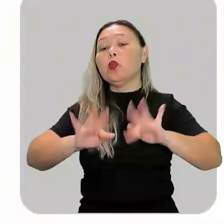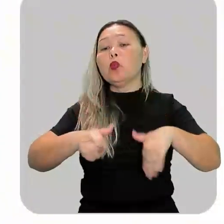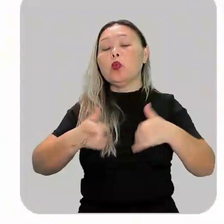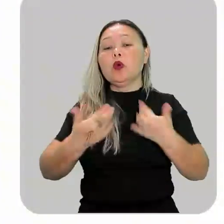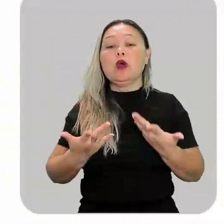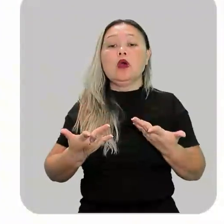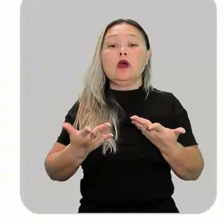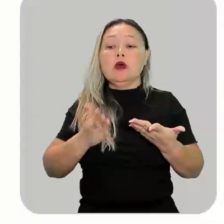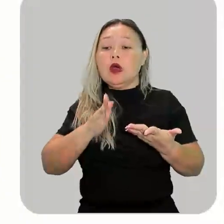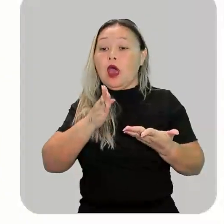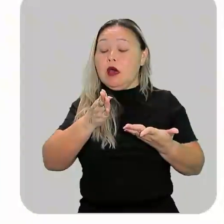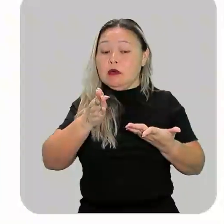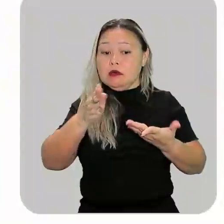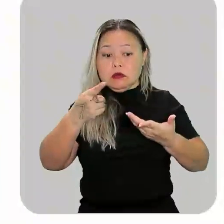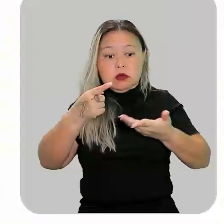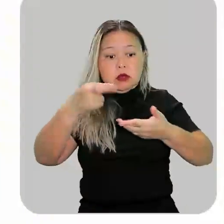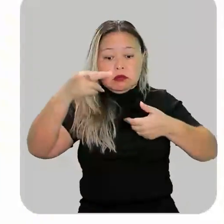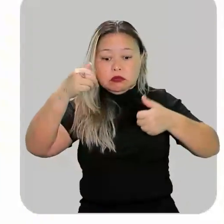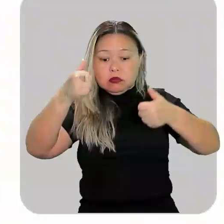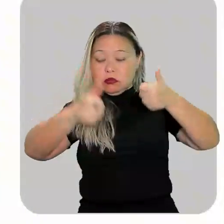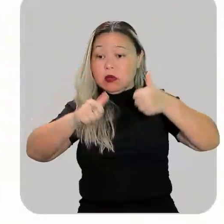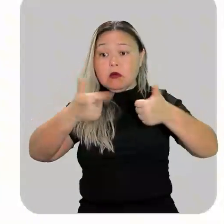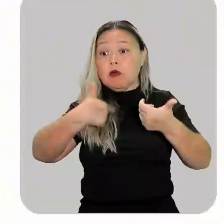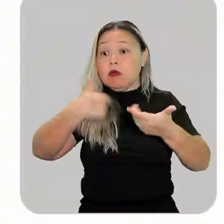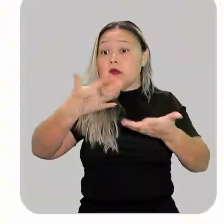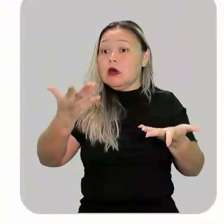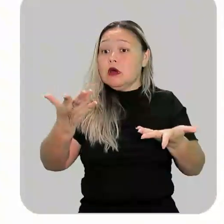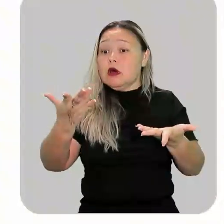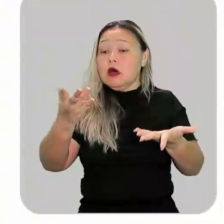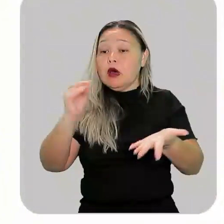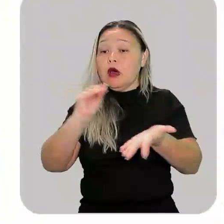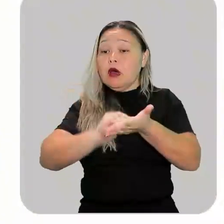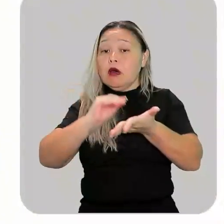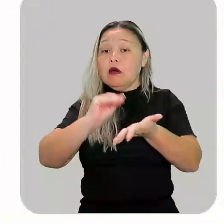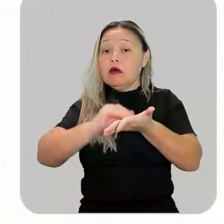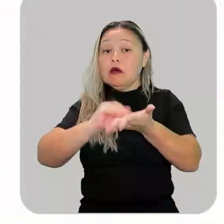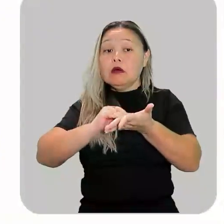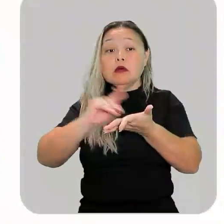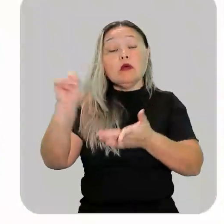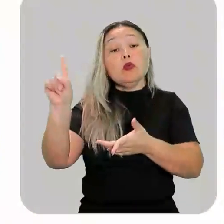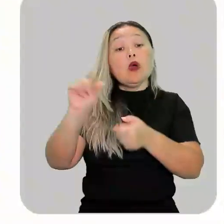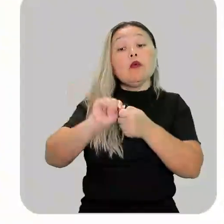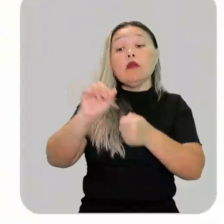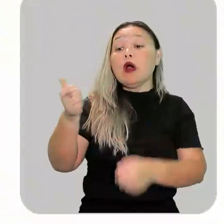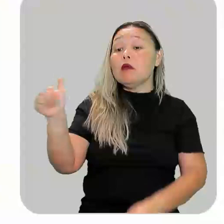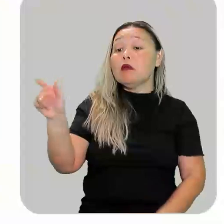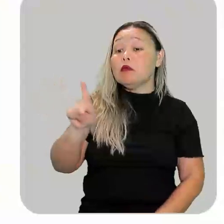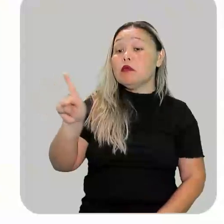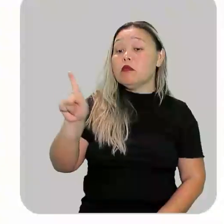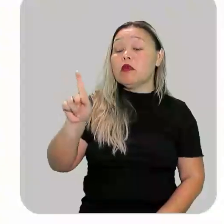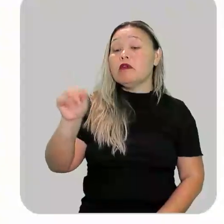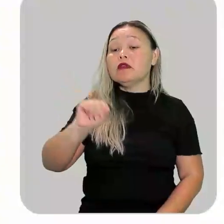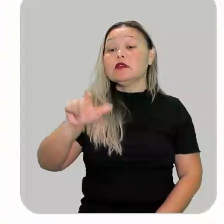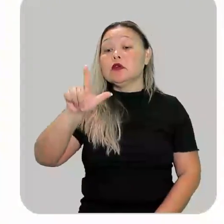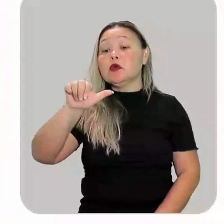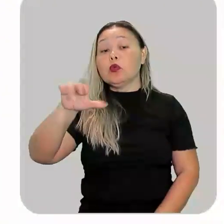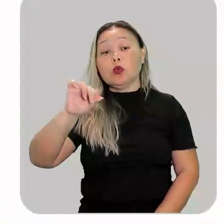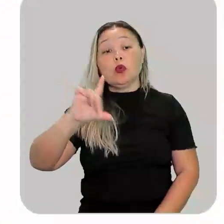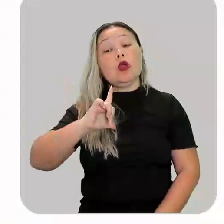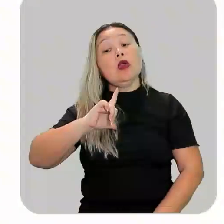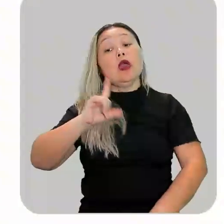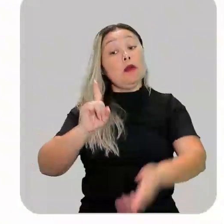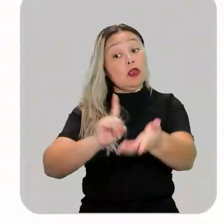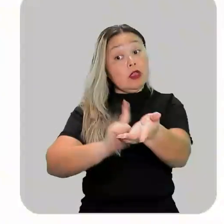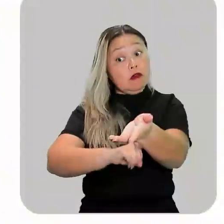desvio padrão desregular, sem confiança. Professora Lúcia caminhava 10 minutinhos, só 10 minutinhos, 12, Mas 10, eu tive mais